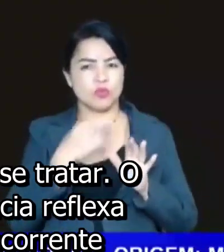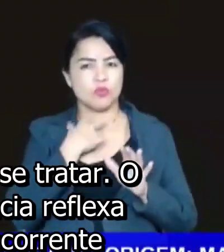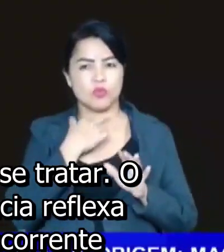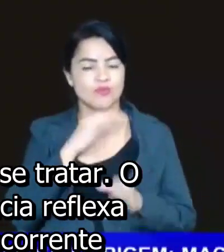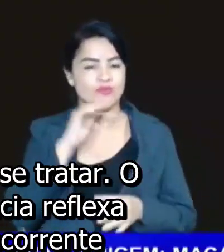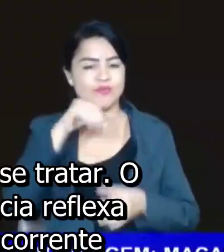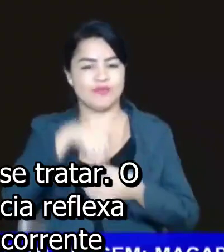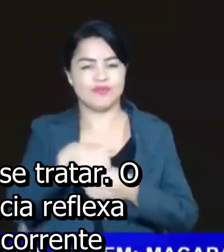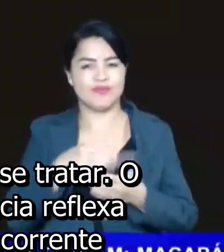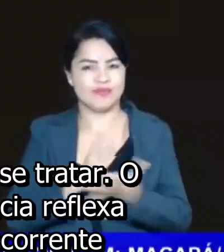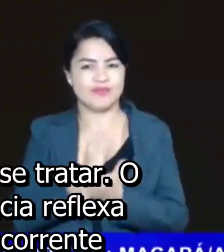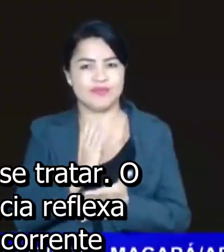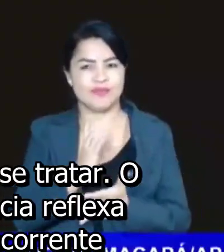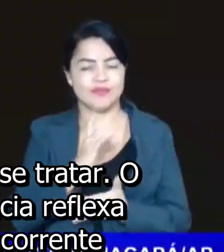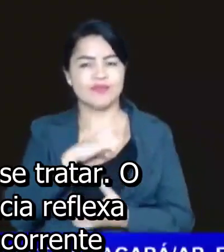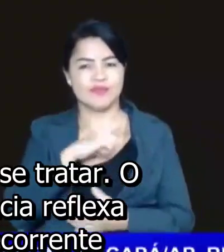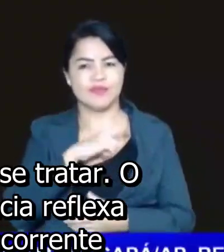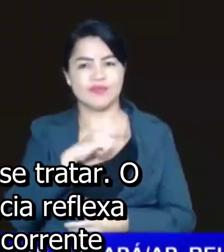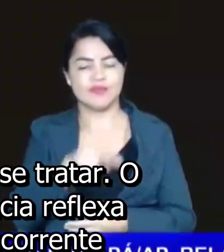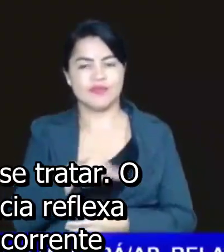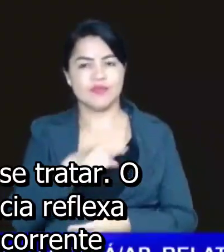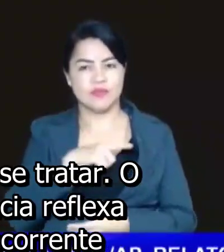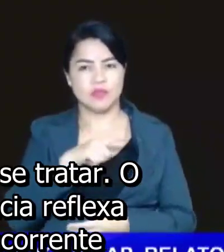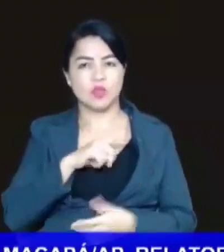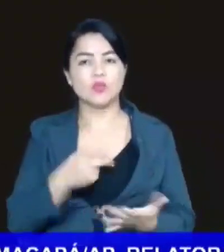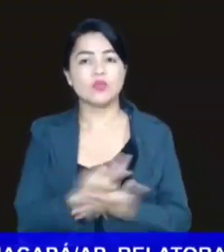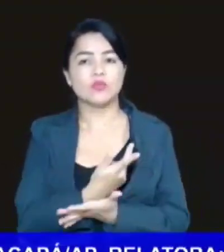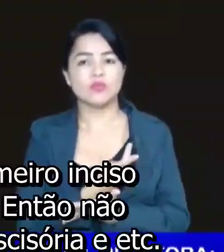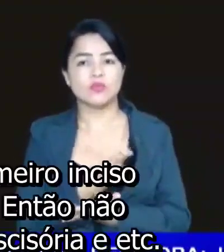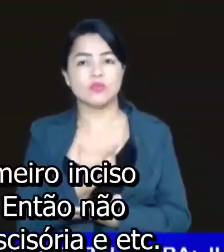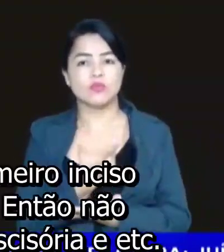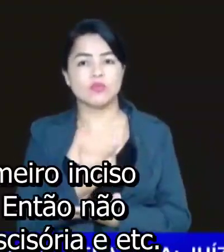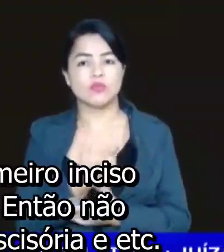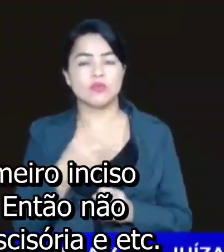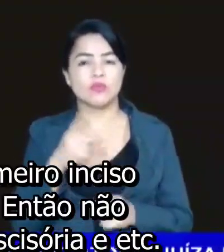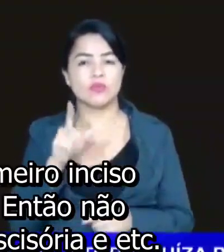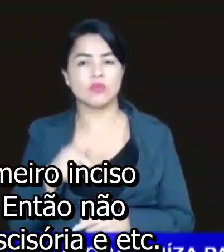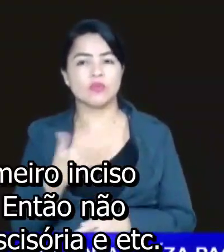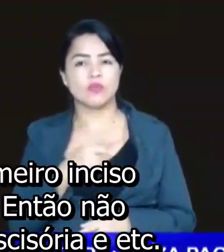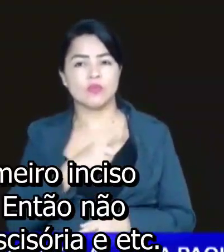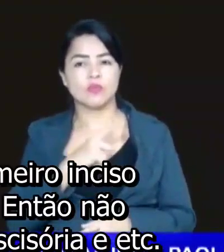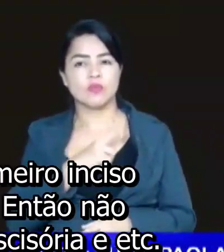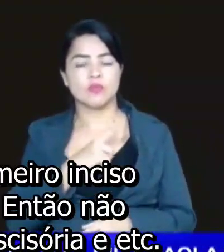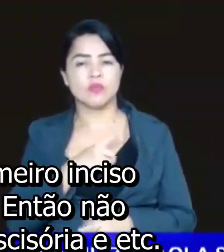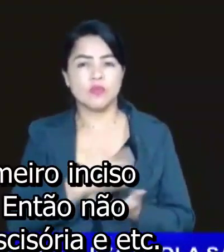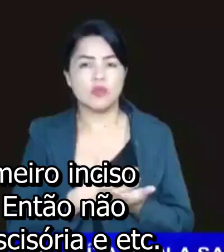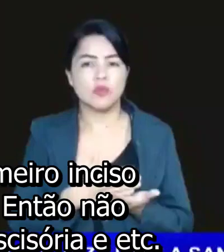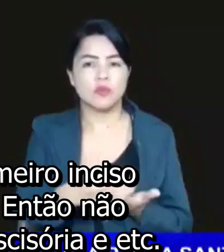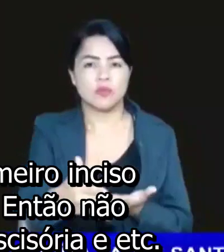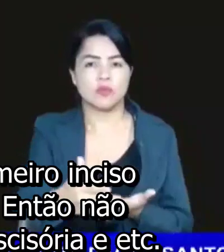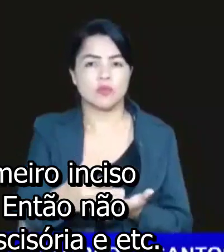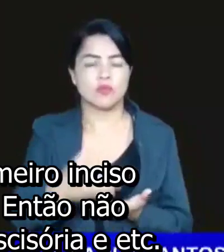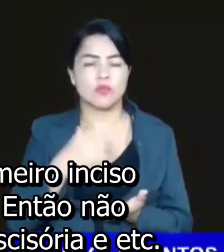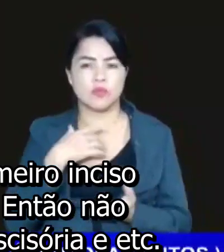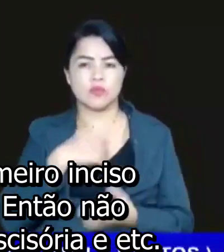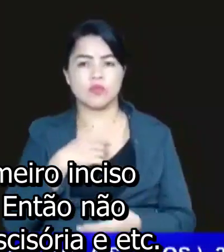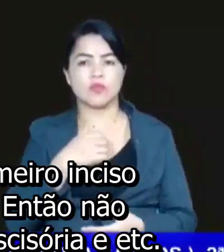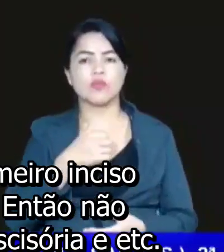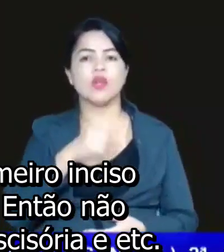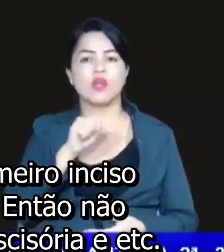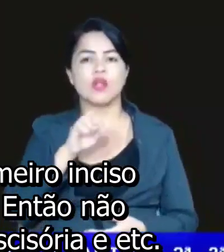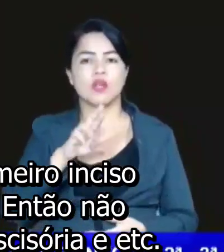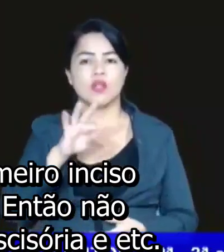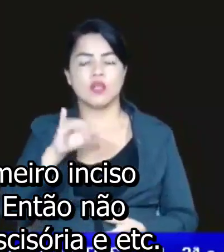Essa inelegibilidade, esse efeito decorrente, ele é extraído a partir da incidência do artigo